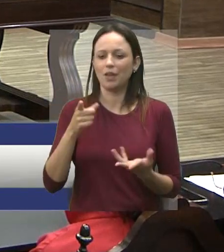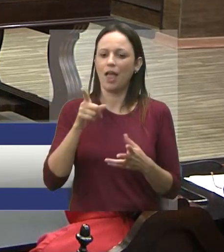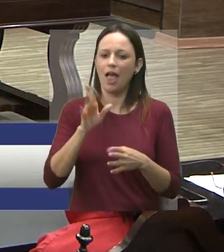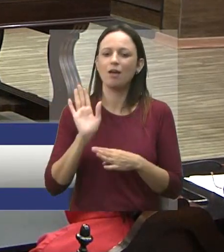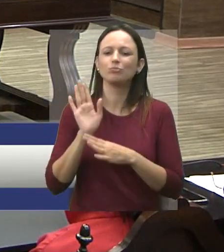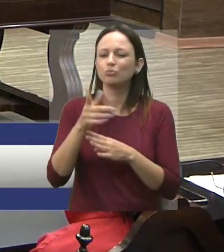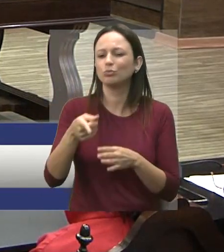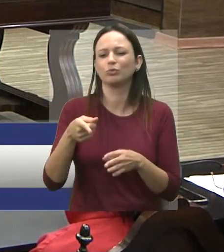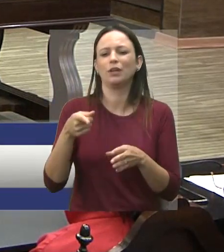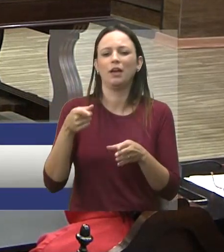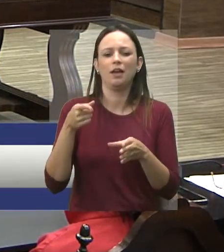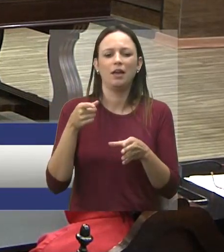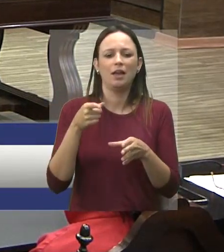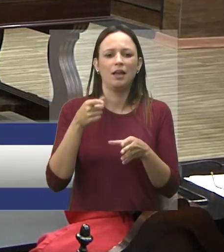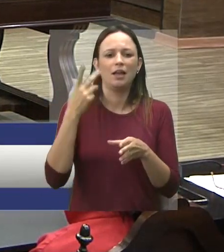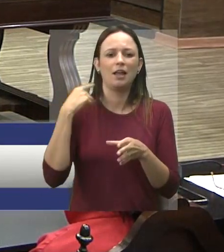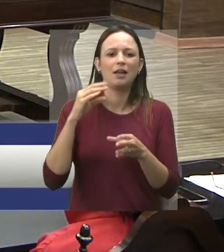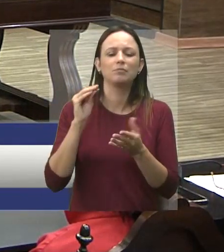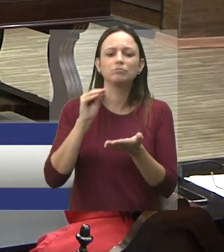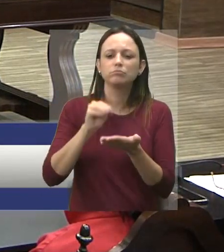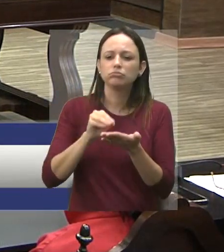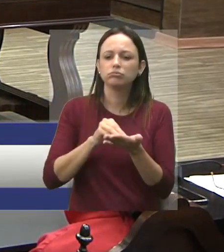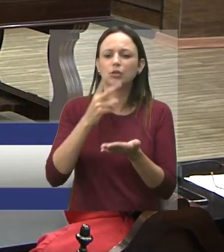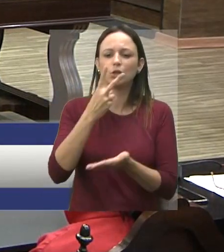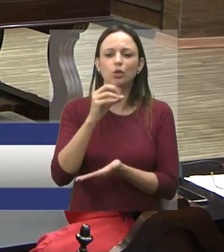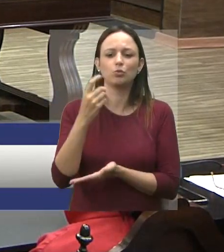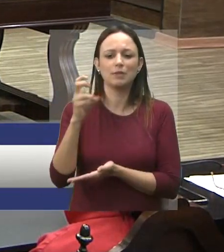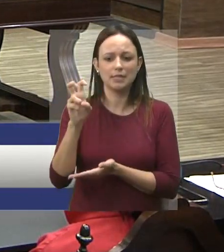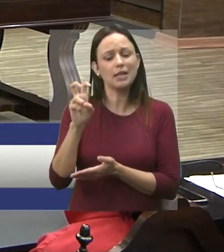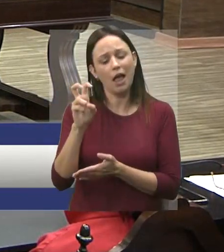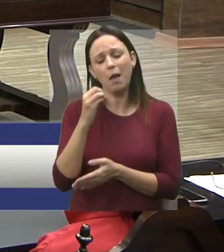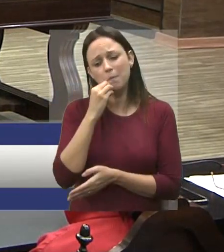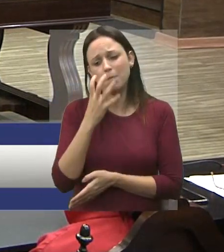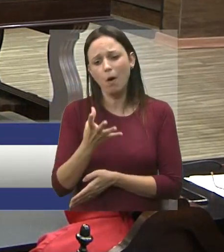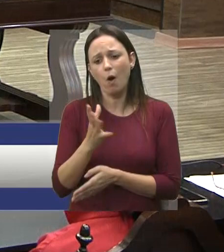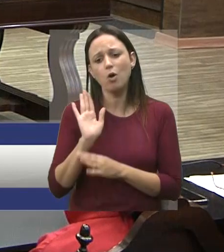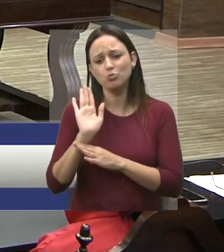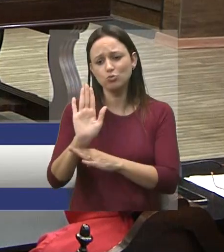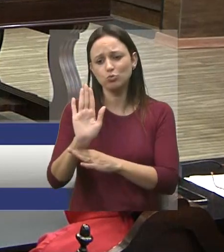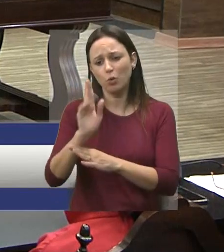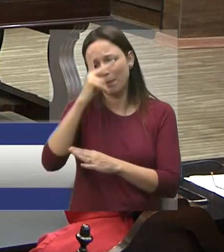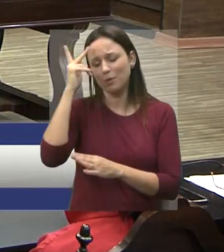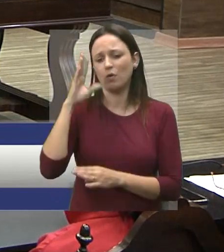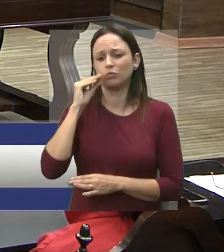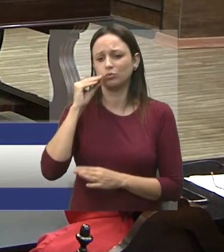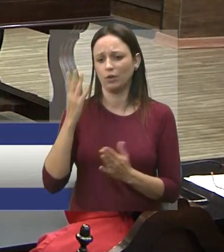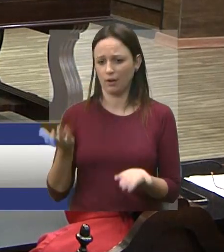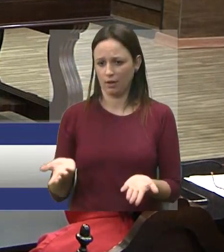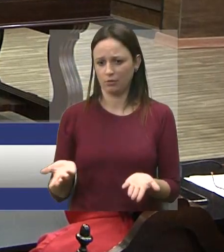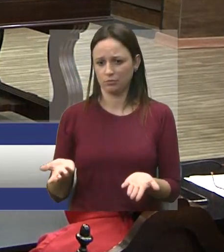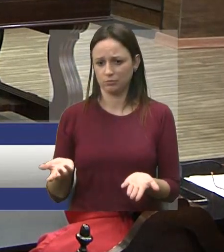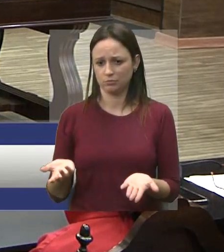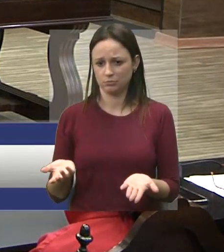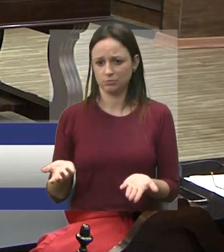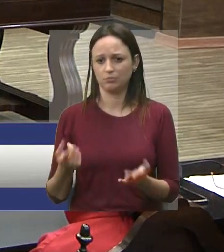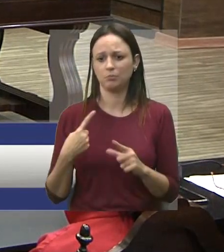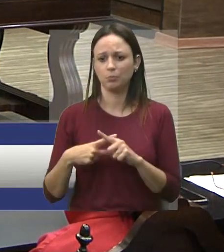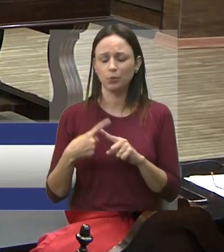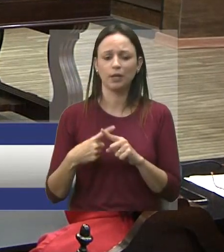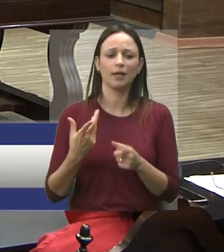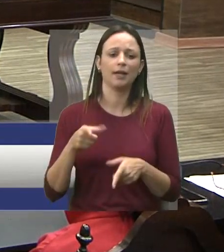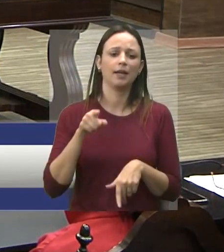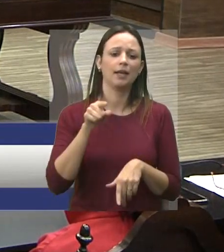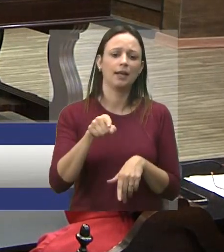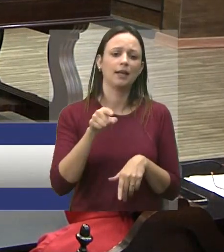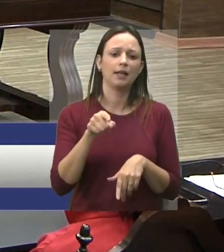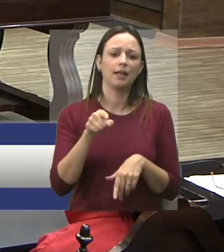criada em 2015, foi benéfico para o trabalhador. E porque dava opções